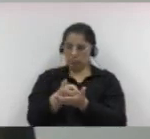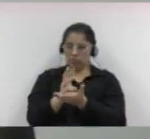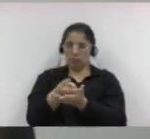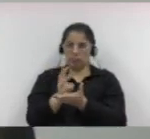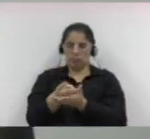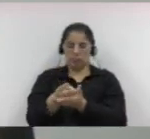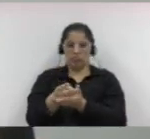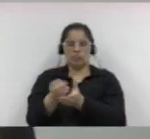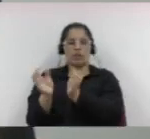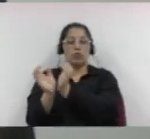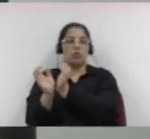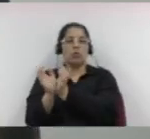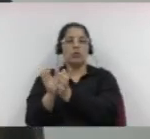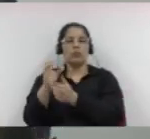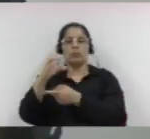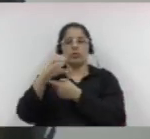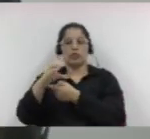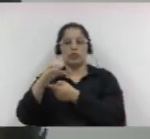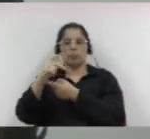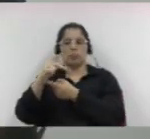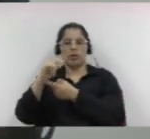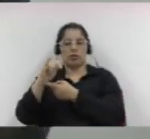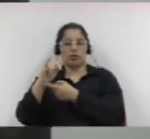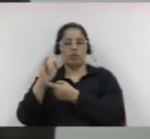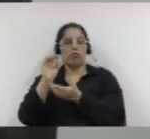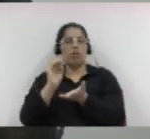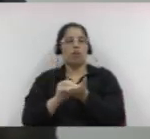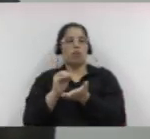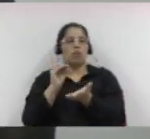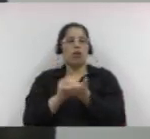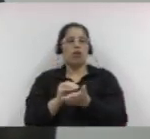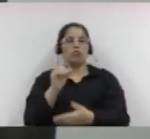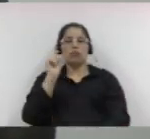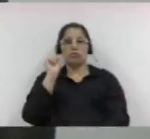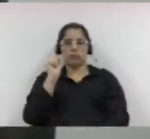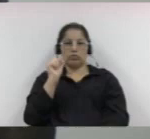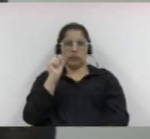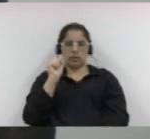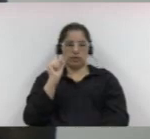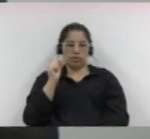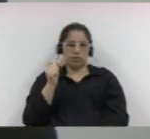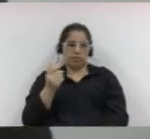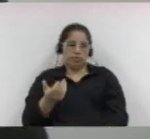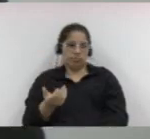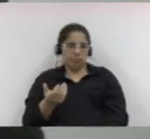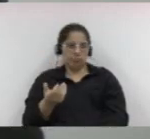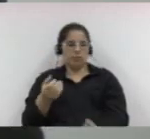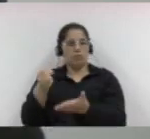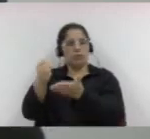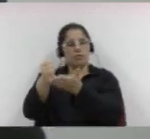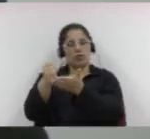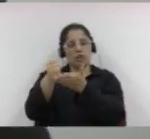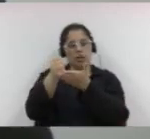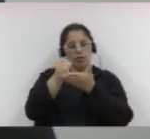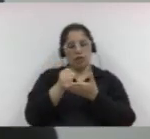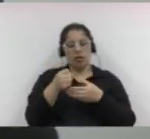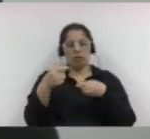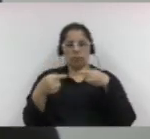Através da CPI. Então, o que está faltando é realmente trazer essa